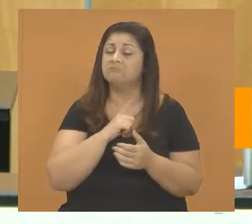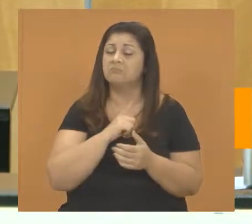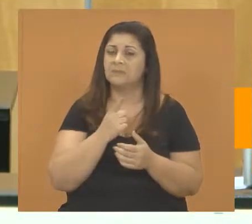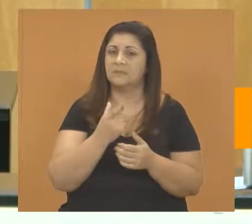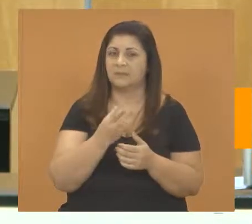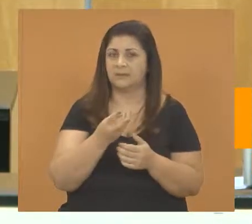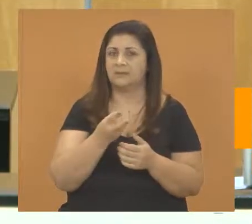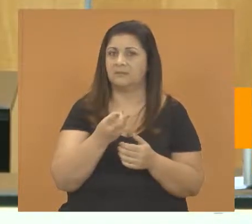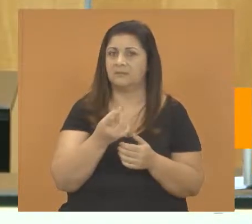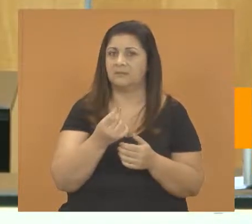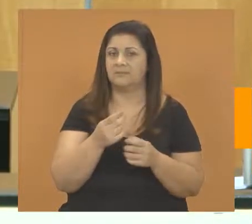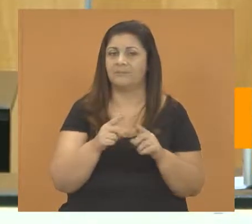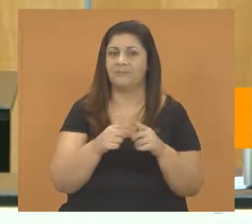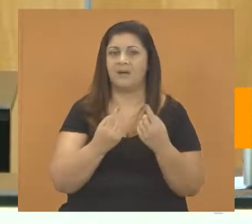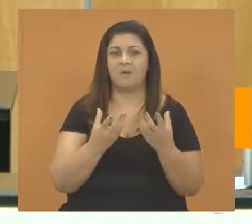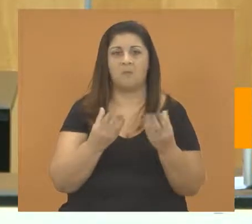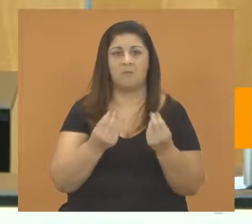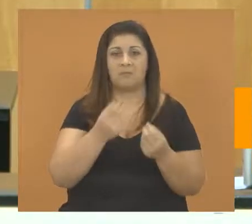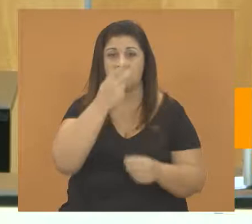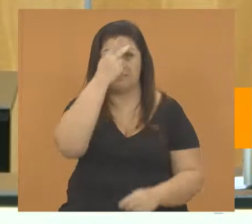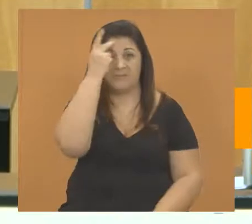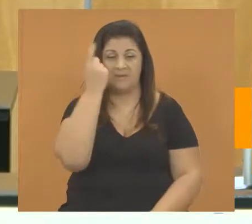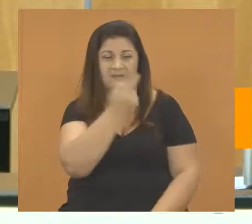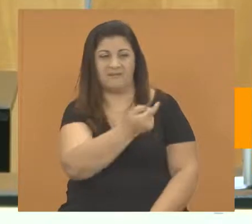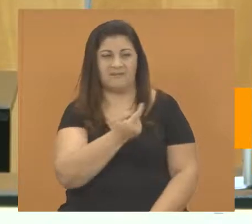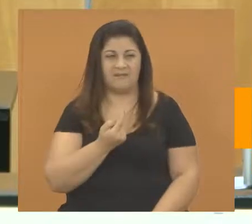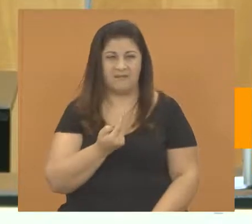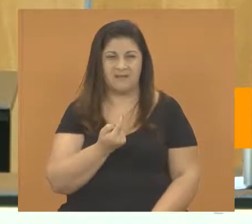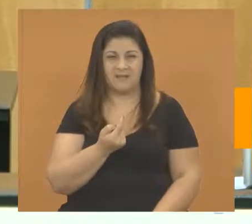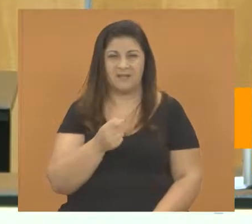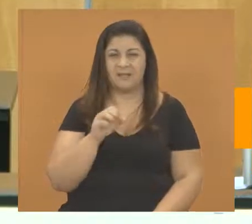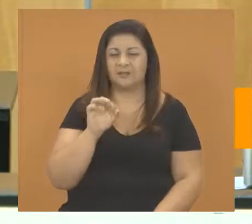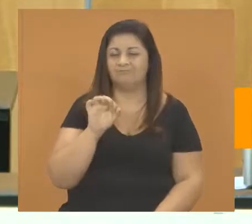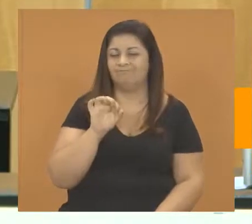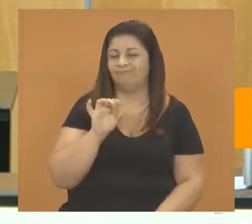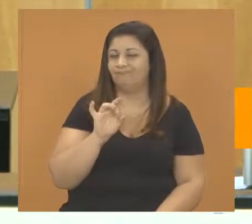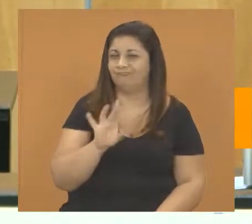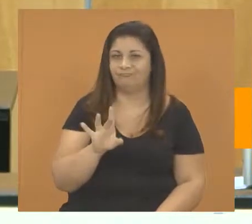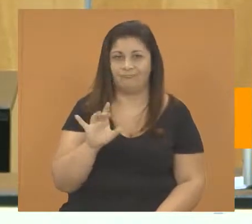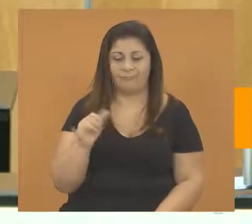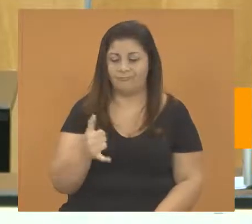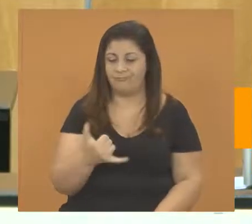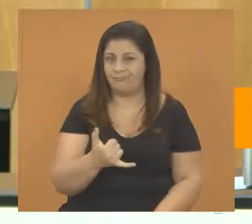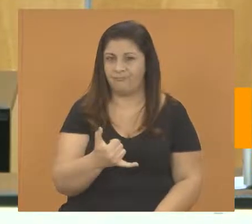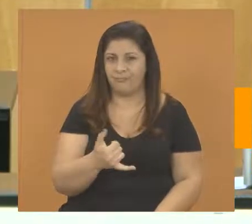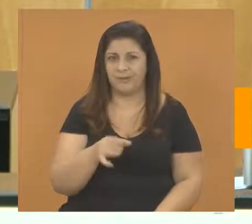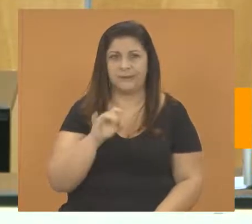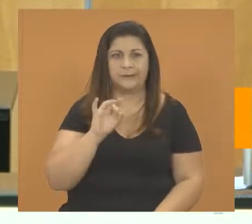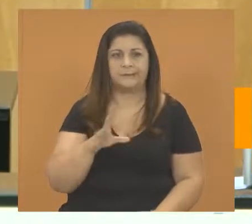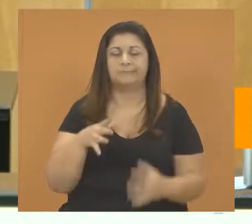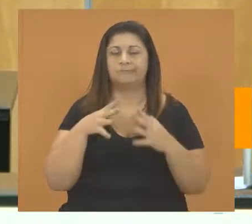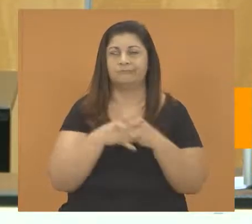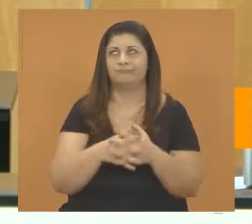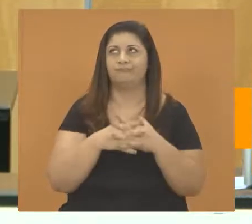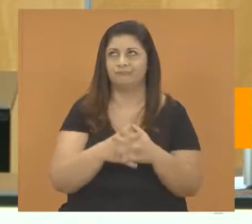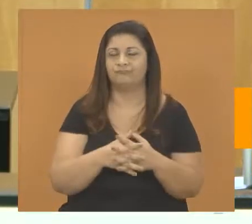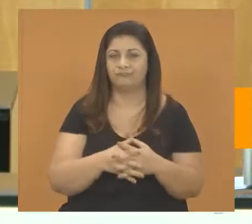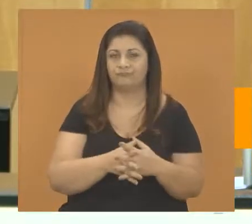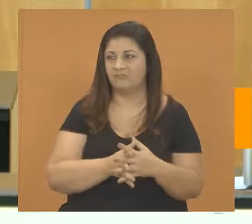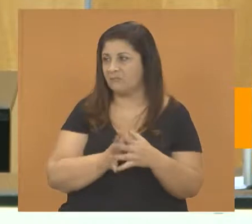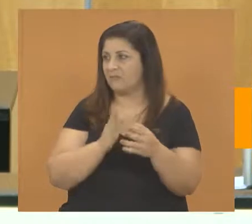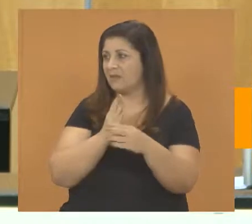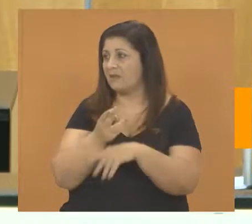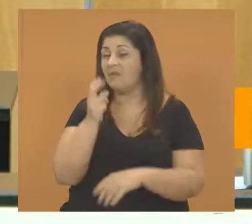mas tem muitos que vem porém por engajamento político e só atrapalha porque eles vêm eles entram como